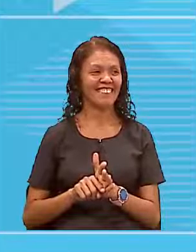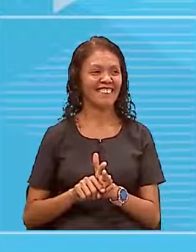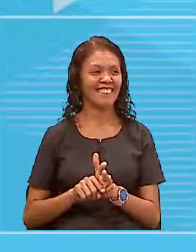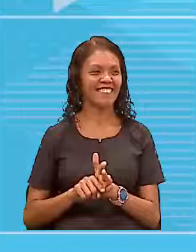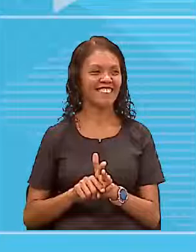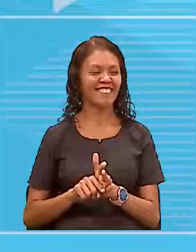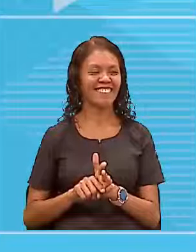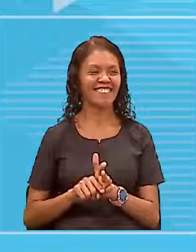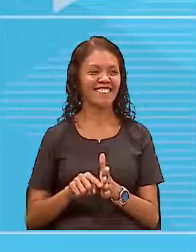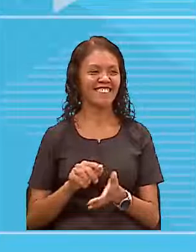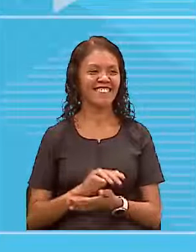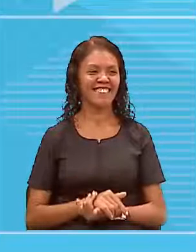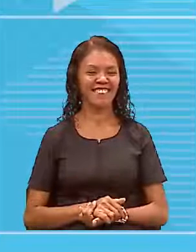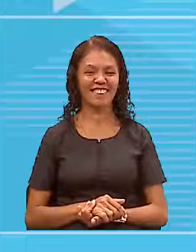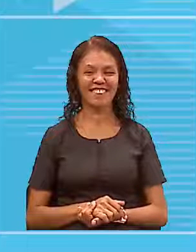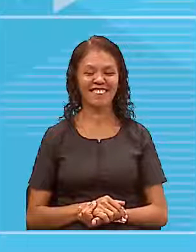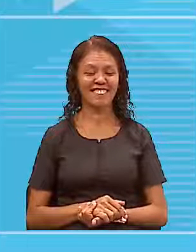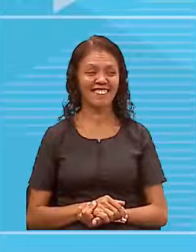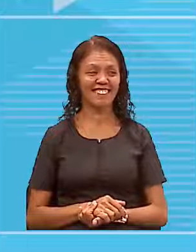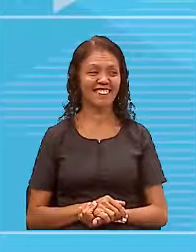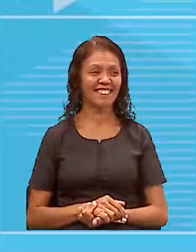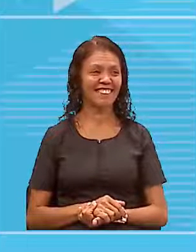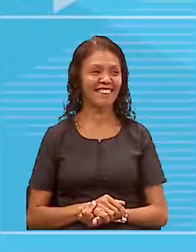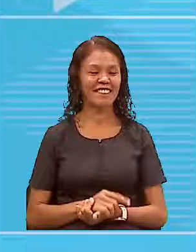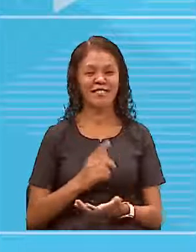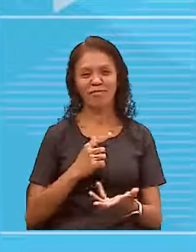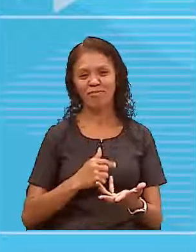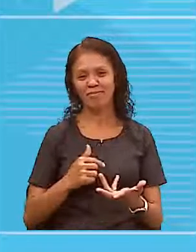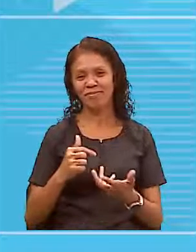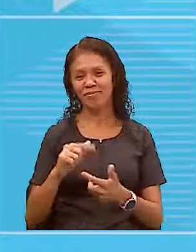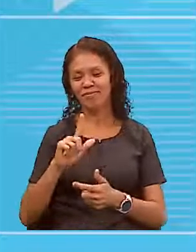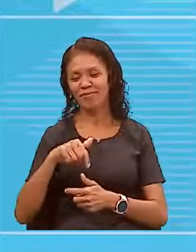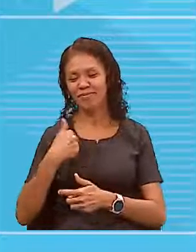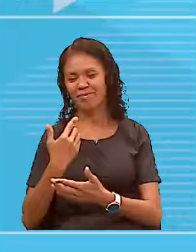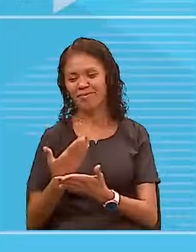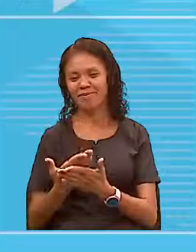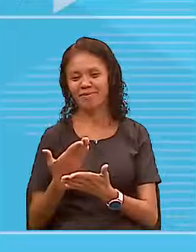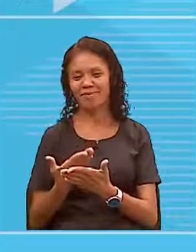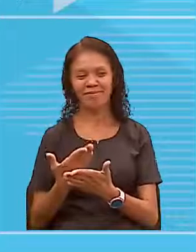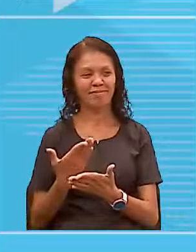é o número, ó. Aqui são os elementos que a gente está estudando.